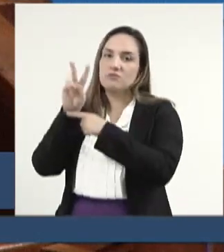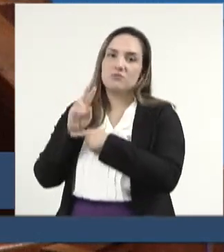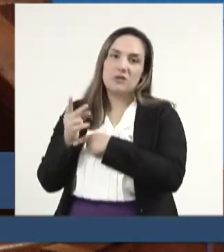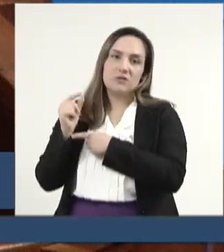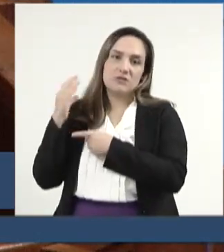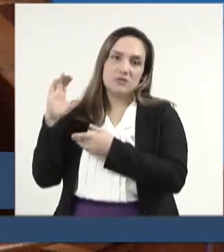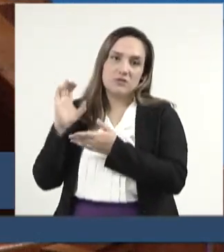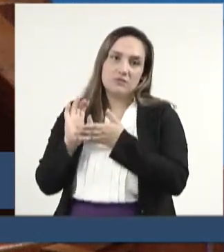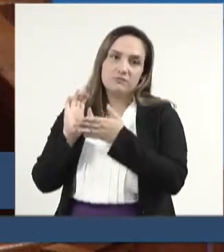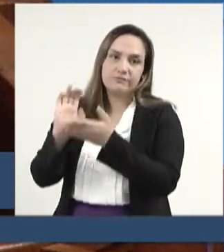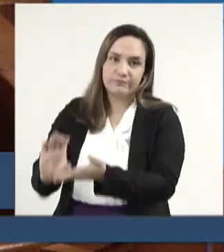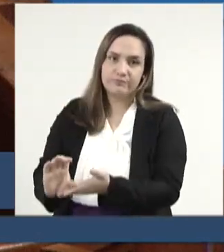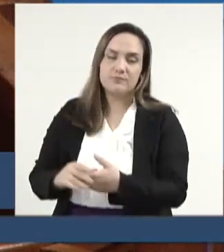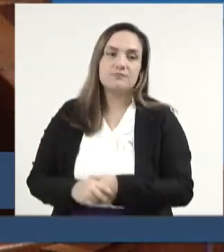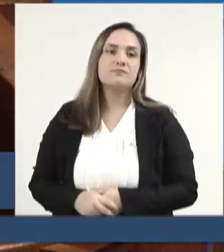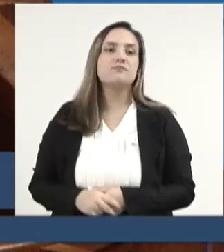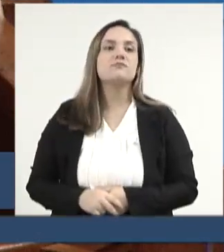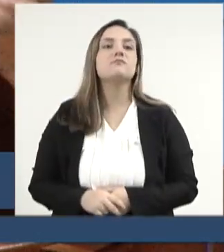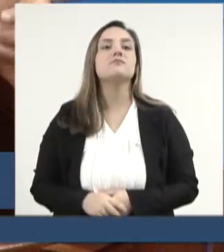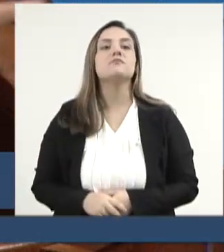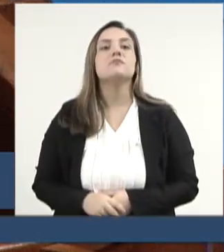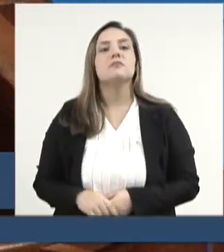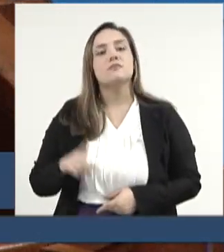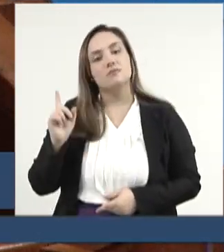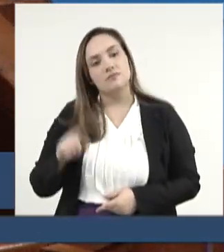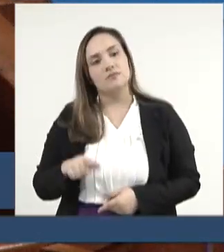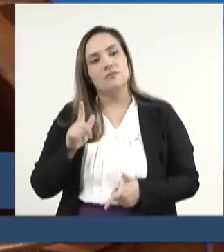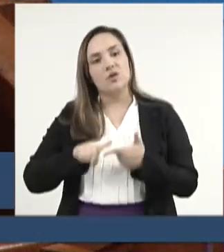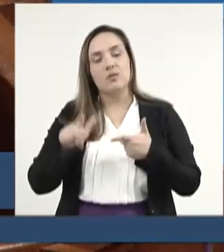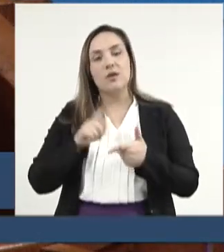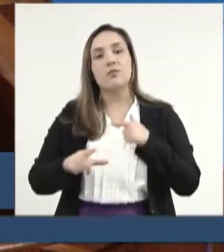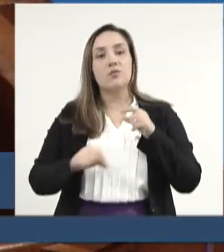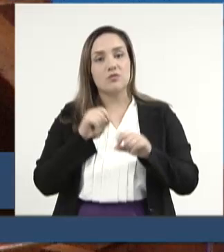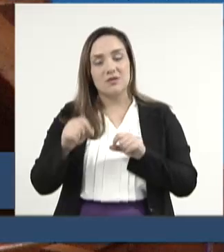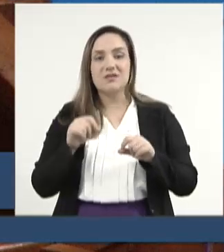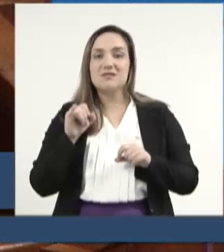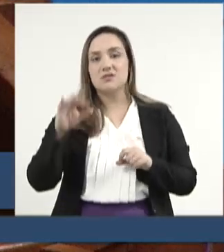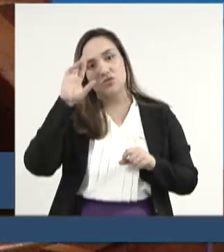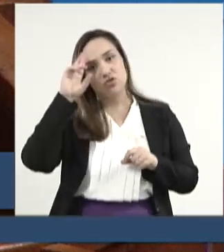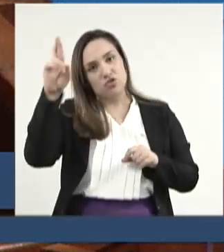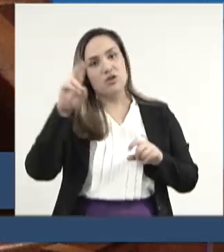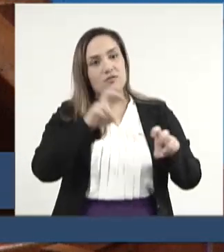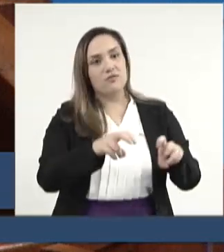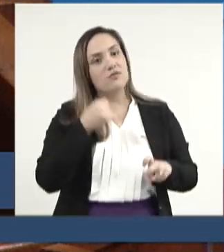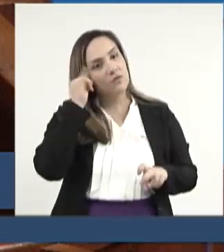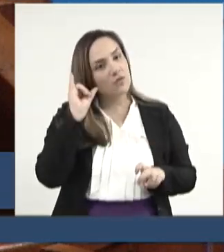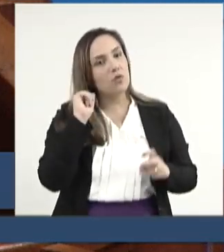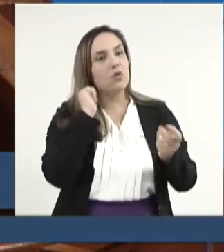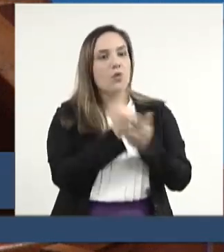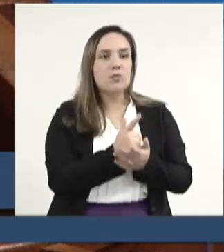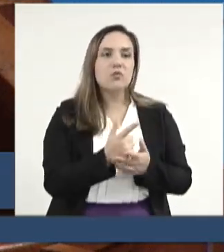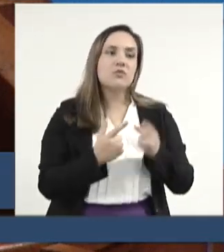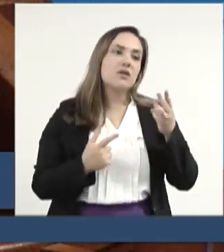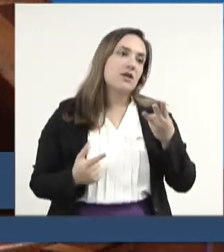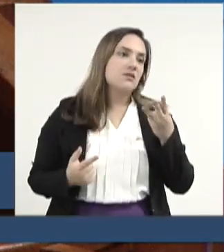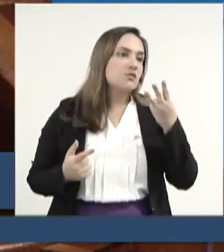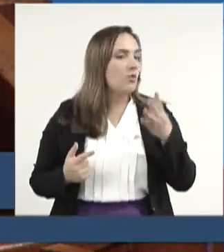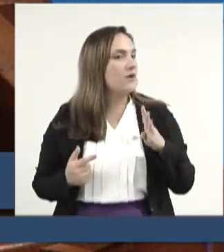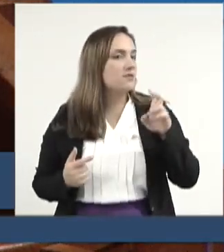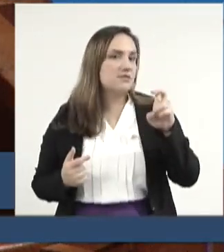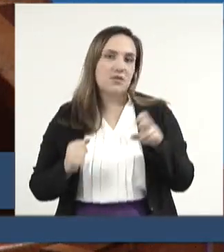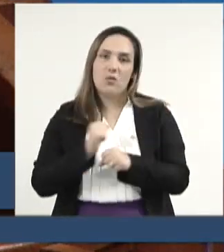seja, os financiamentos de investimento, que é o maior problema, porque esses produtores adquiriram maquinário em 3, 4, 5